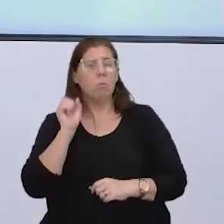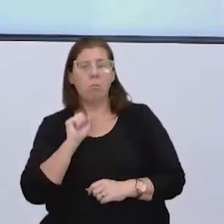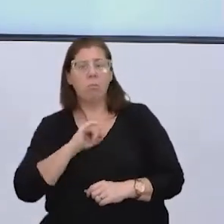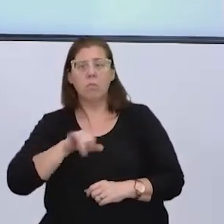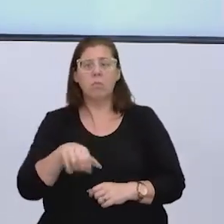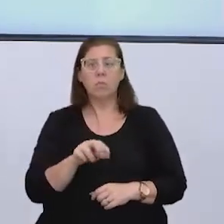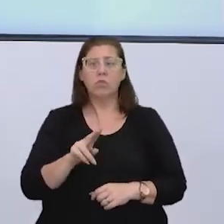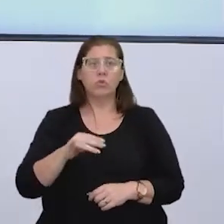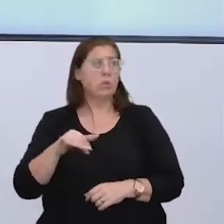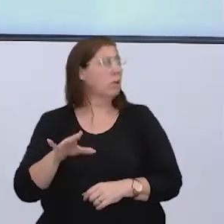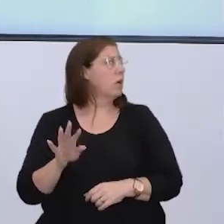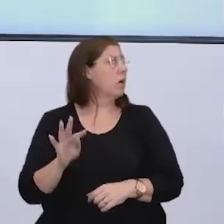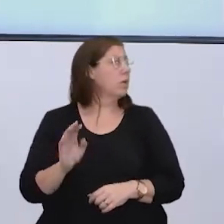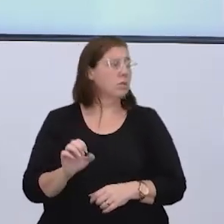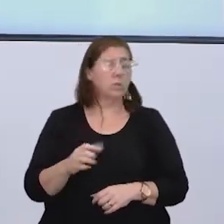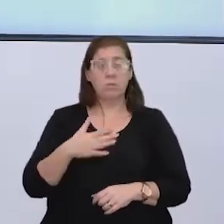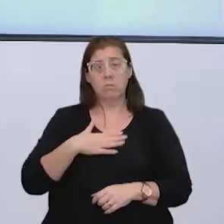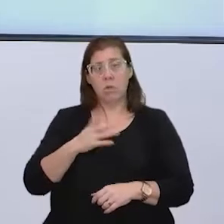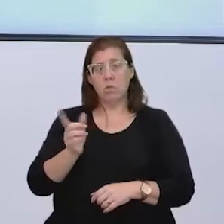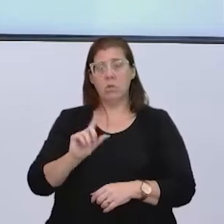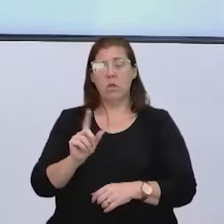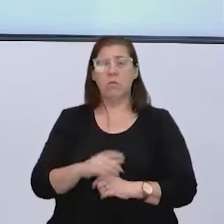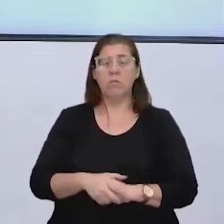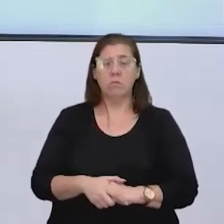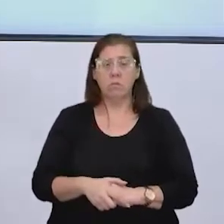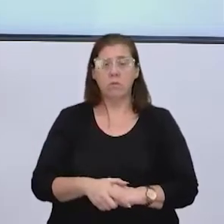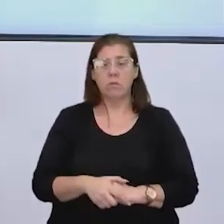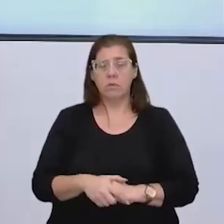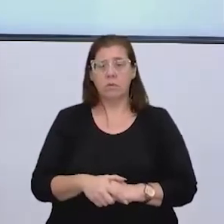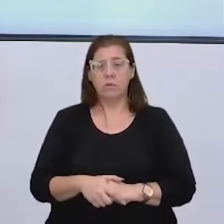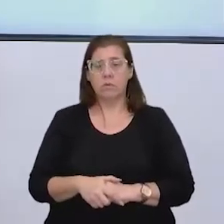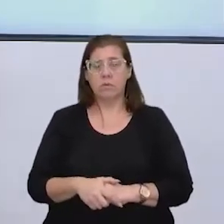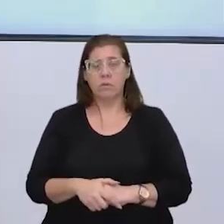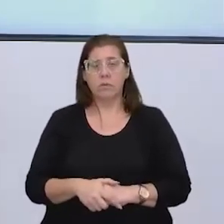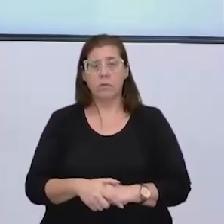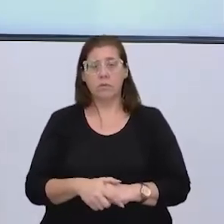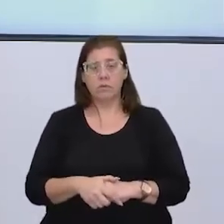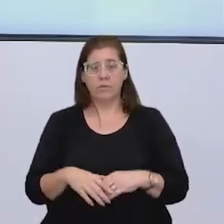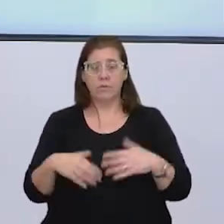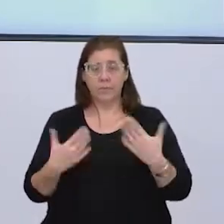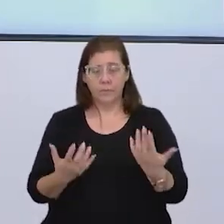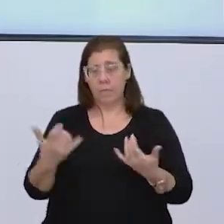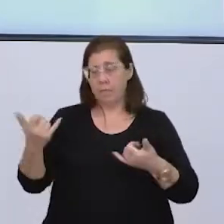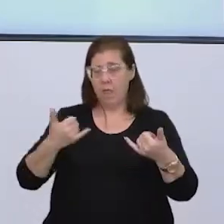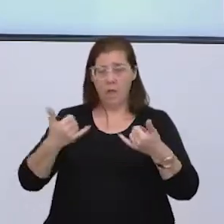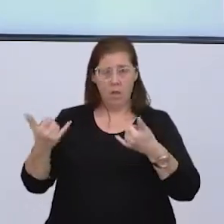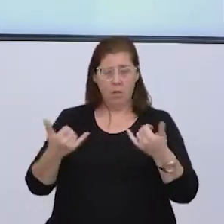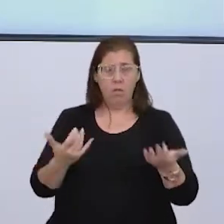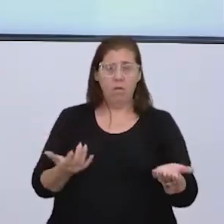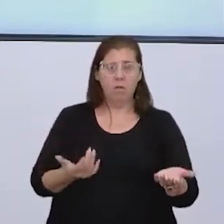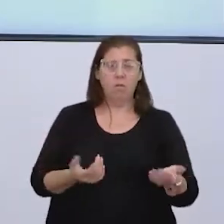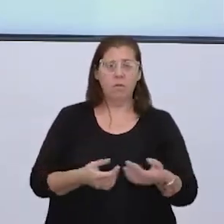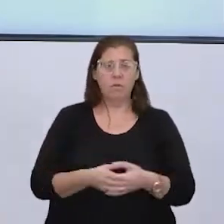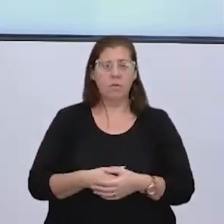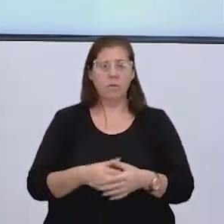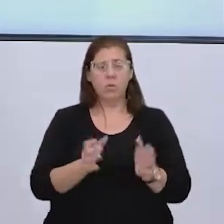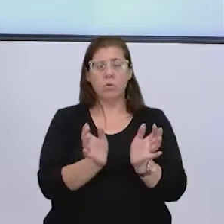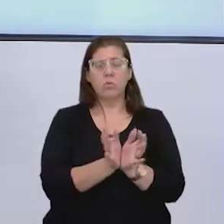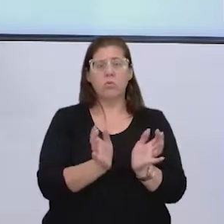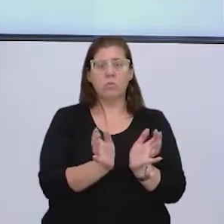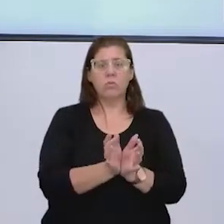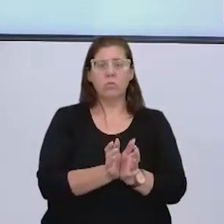Juliette. Talvez no seu grupo, não. No meu, provavelmente, ninguém ouviu. Meus amigos, pelo menos, nenhum deles me mandou mensagem, tipo, você viu o novo música da